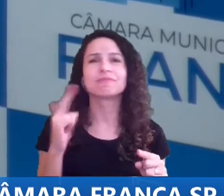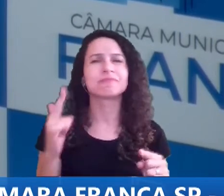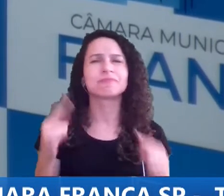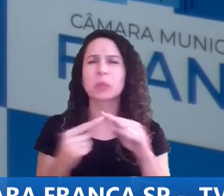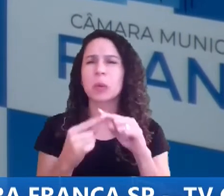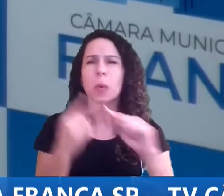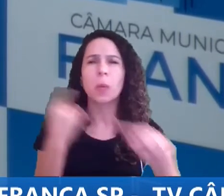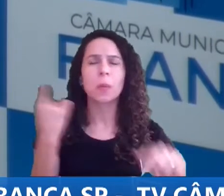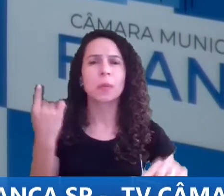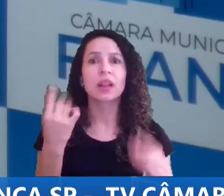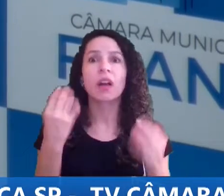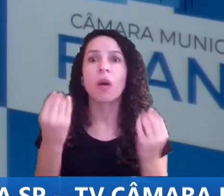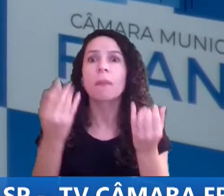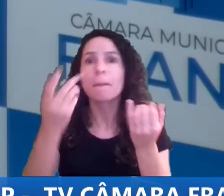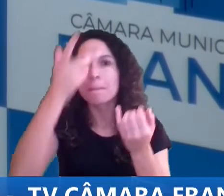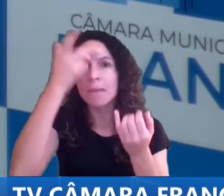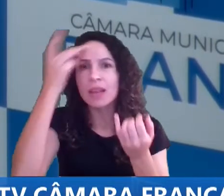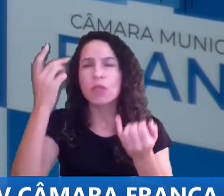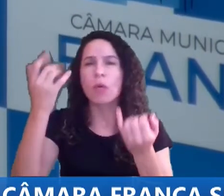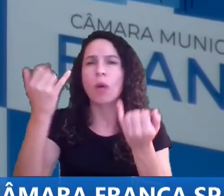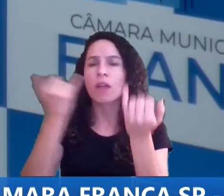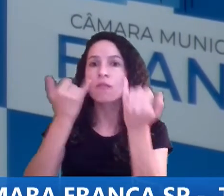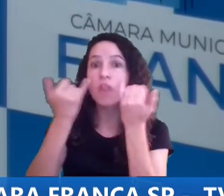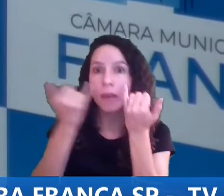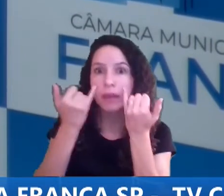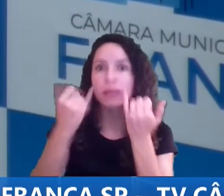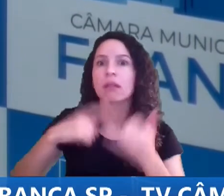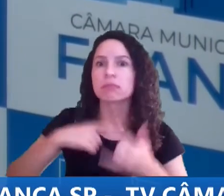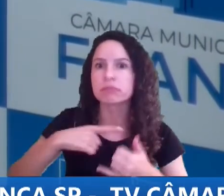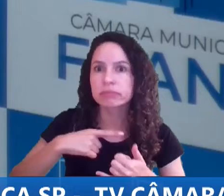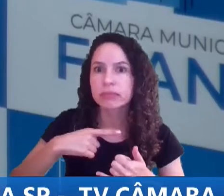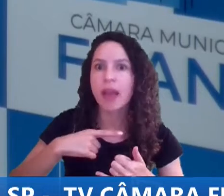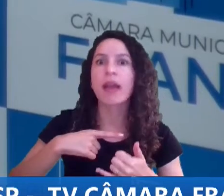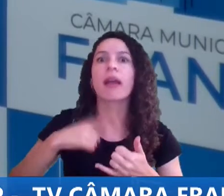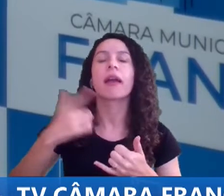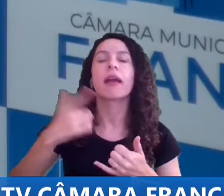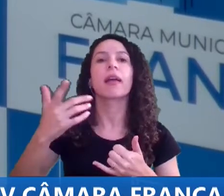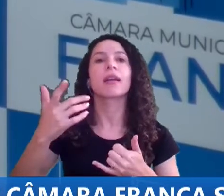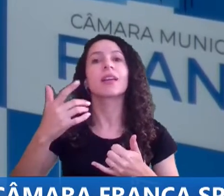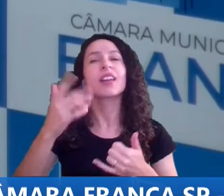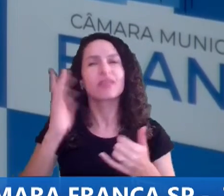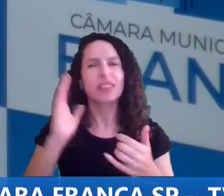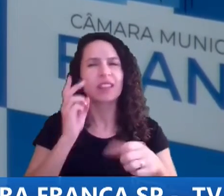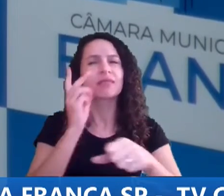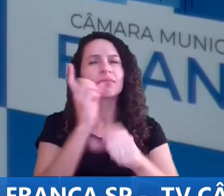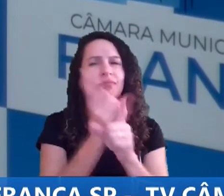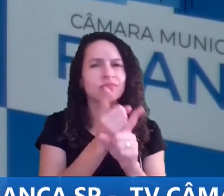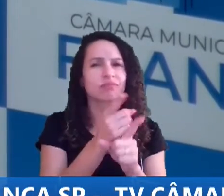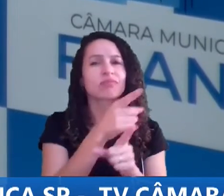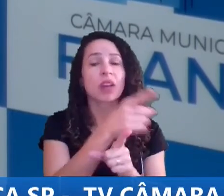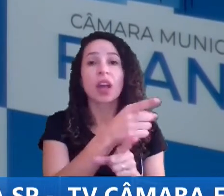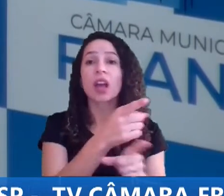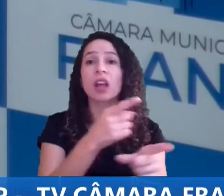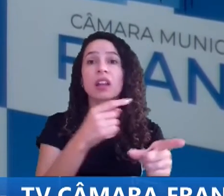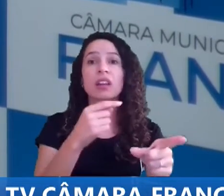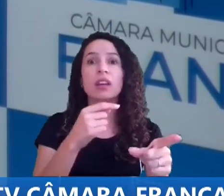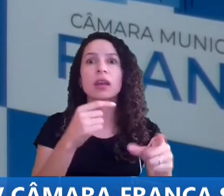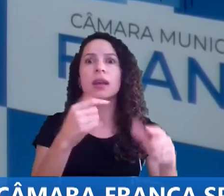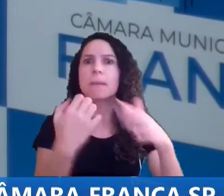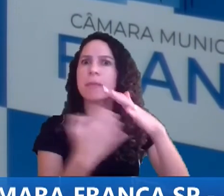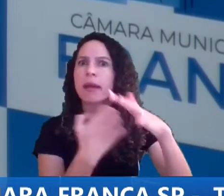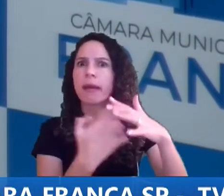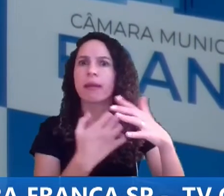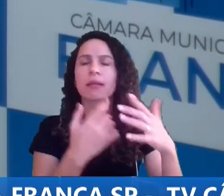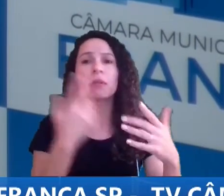com instrução, principalmente, infelizmente, como a gente vê em algumas ações fiscais, que ainda acha normal o trabalho infantil.